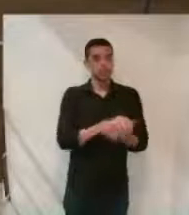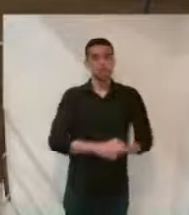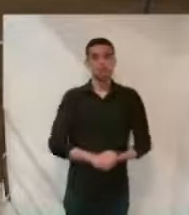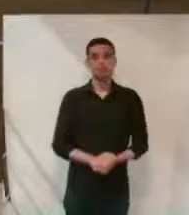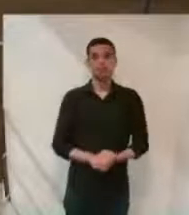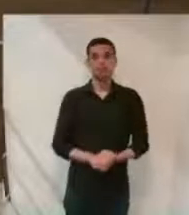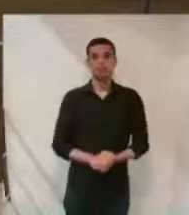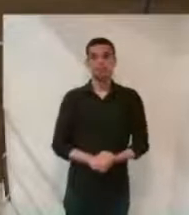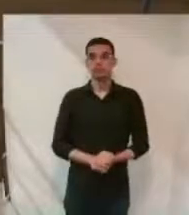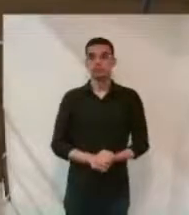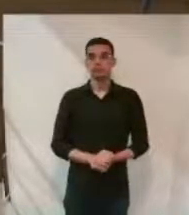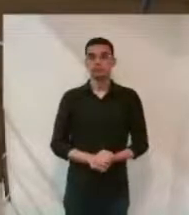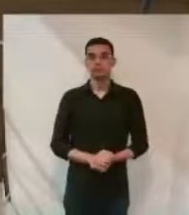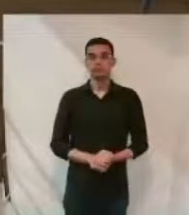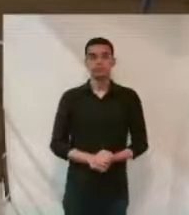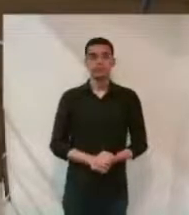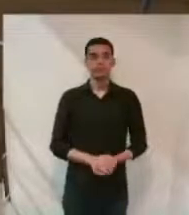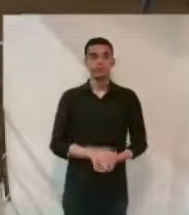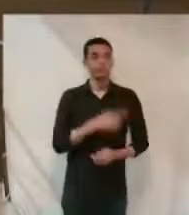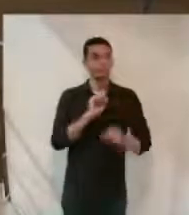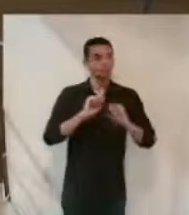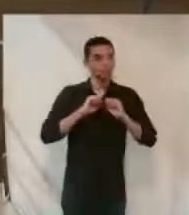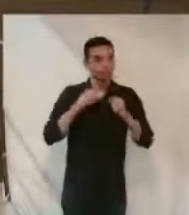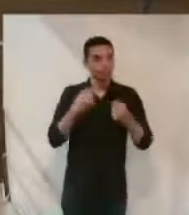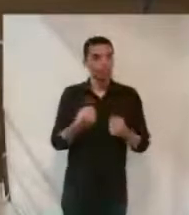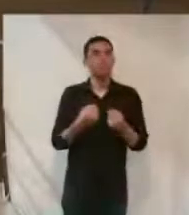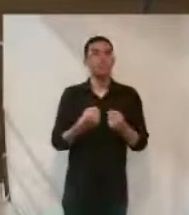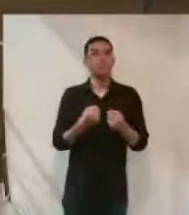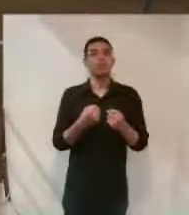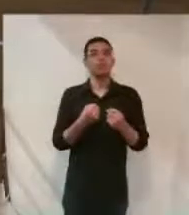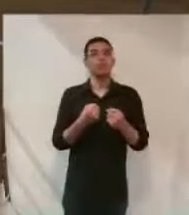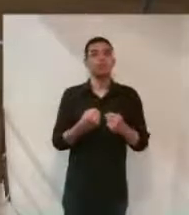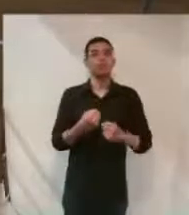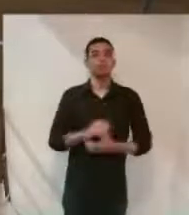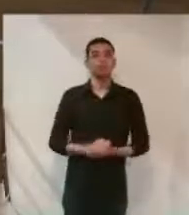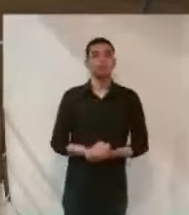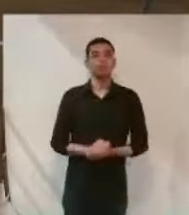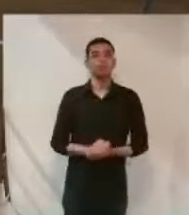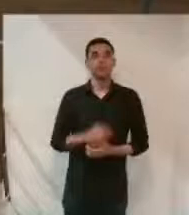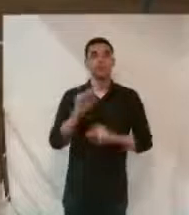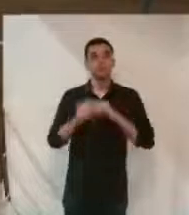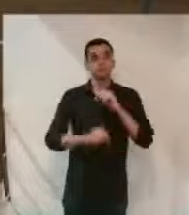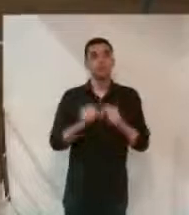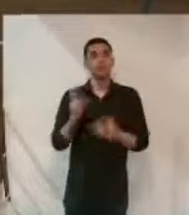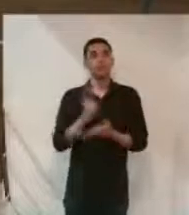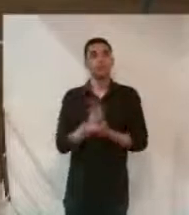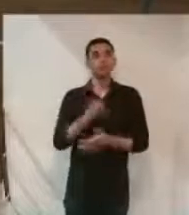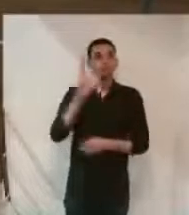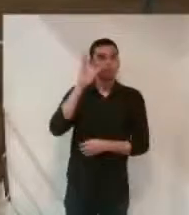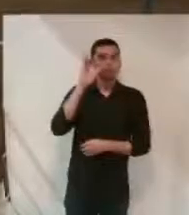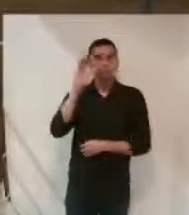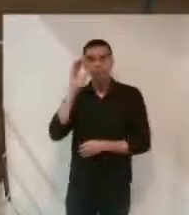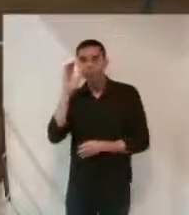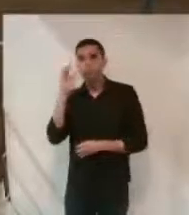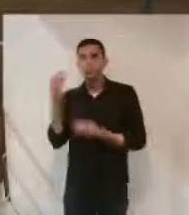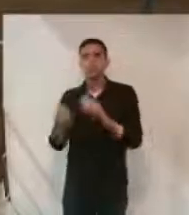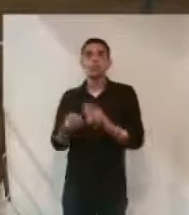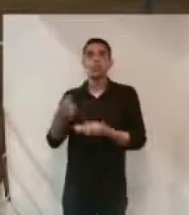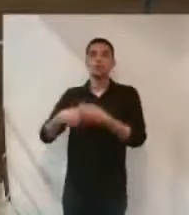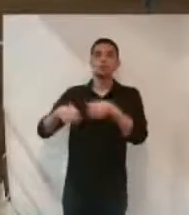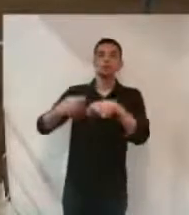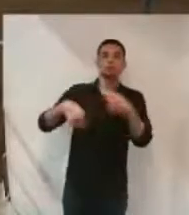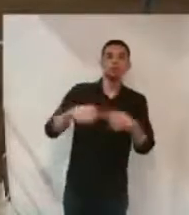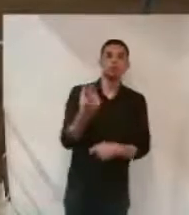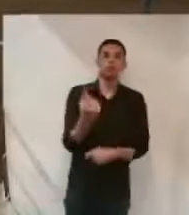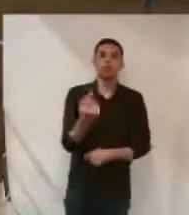aquele que tem levado à frente esta batalha do Tribunal para a redução do lixão em Pernambuco, juntamente com sua equipe, todo o grupo de trabalho do